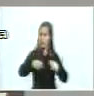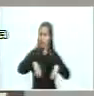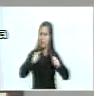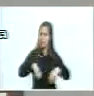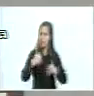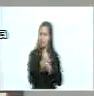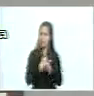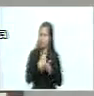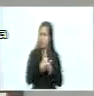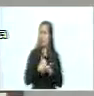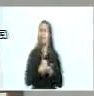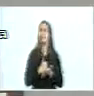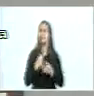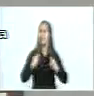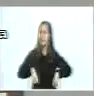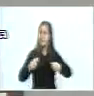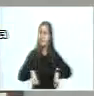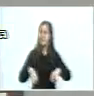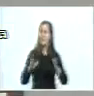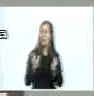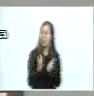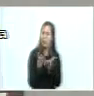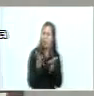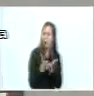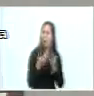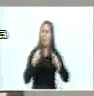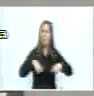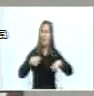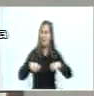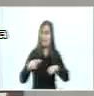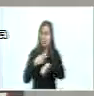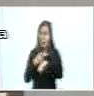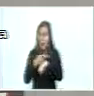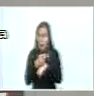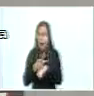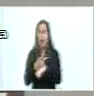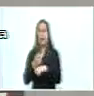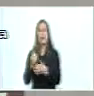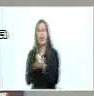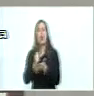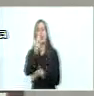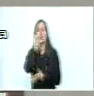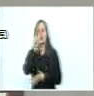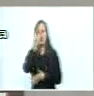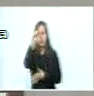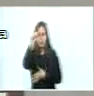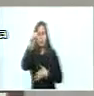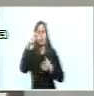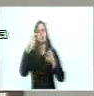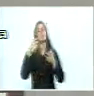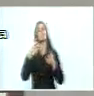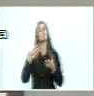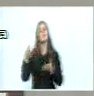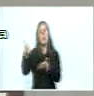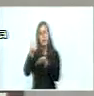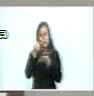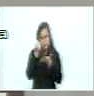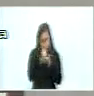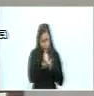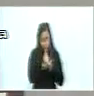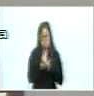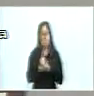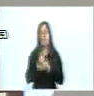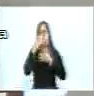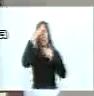desses medicamentos e são pessoas carentes que buscam a farmácia do SUS para poder adquirir. Obrigado, boa